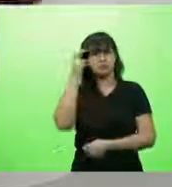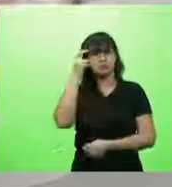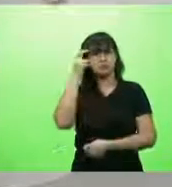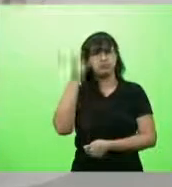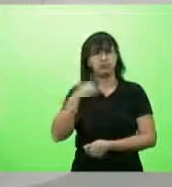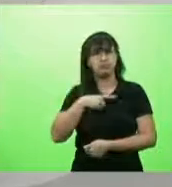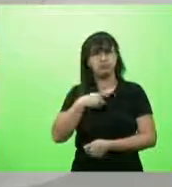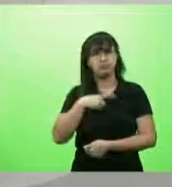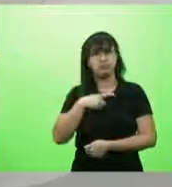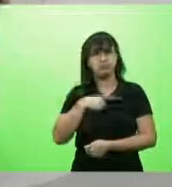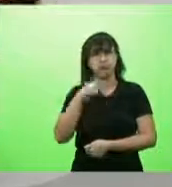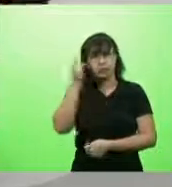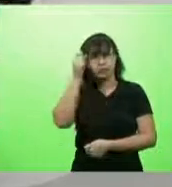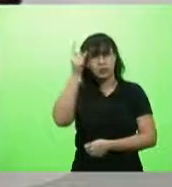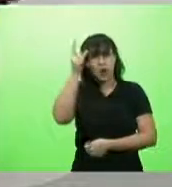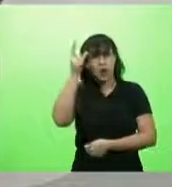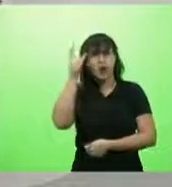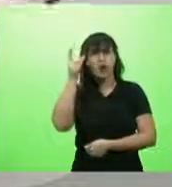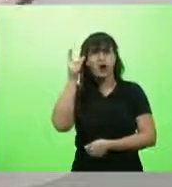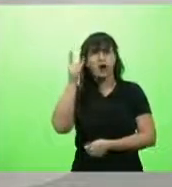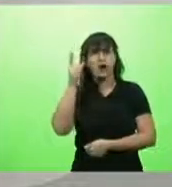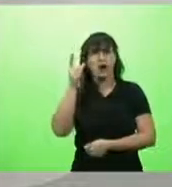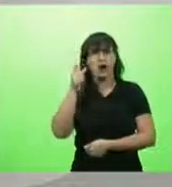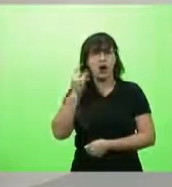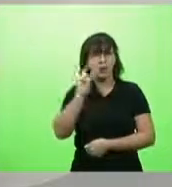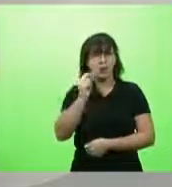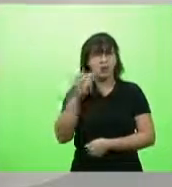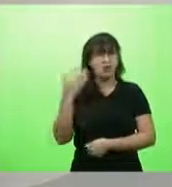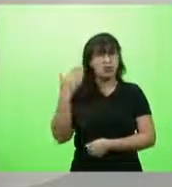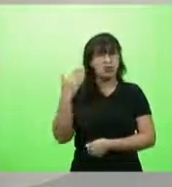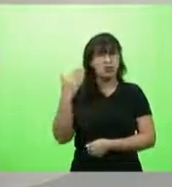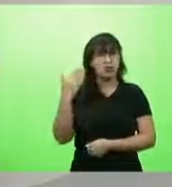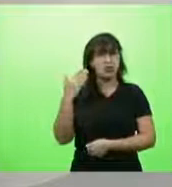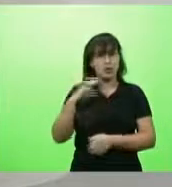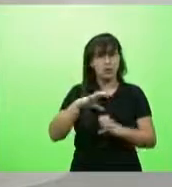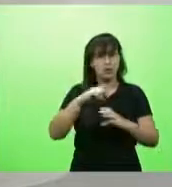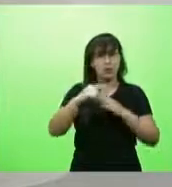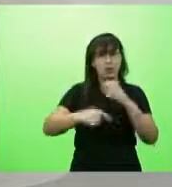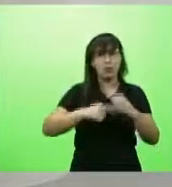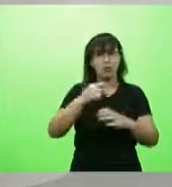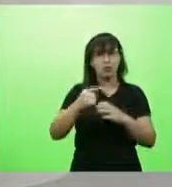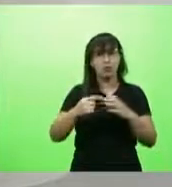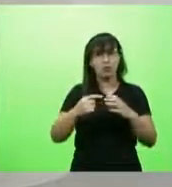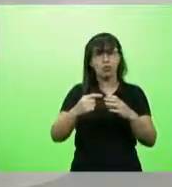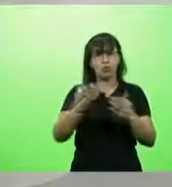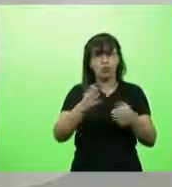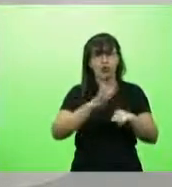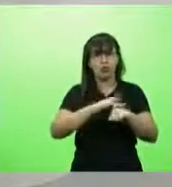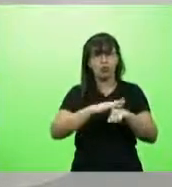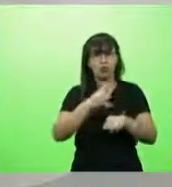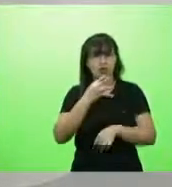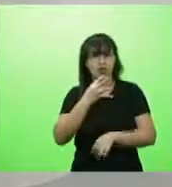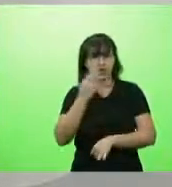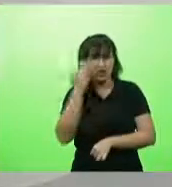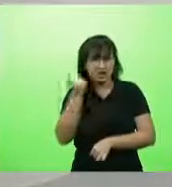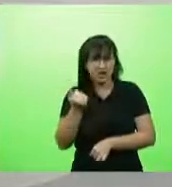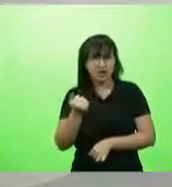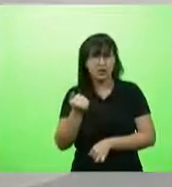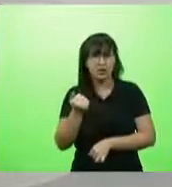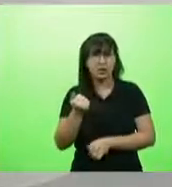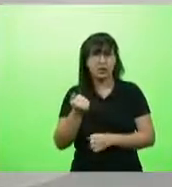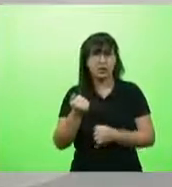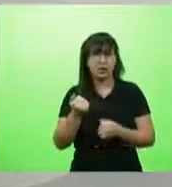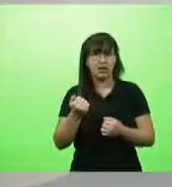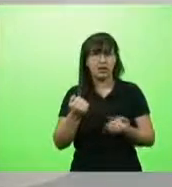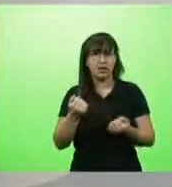que sabíamos nós há pouco tempo atrás, no Brasil e no mundo, sobre essa doença? O quanto nós temos de